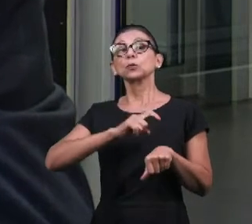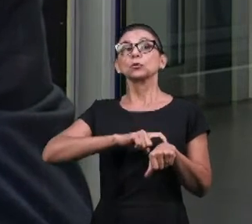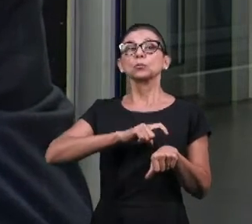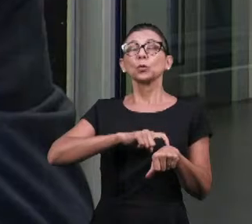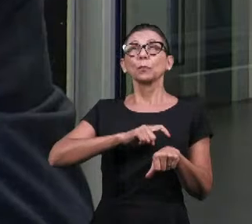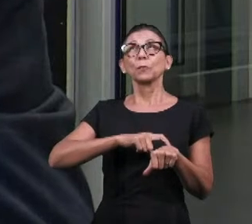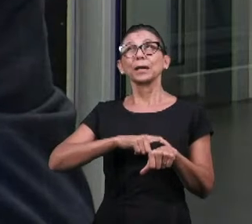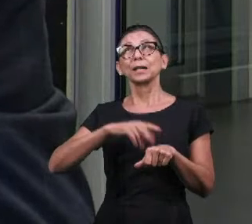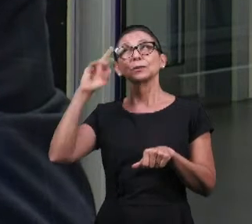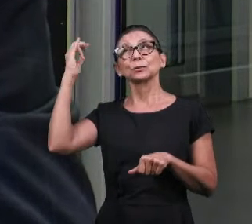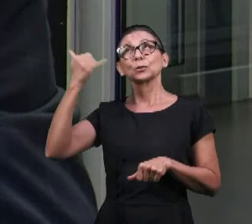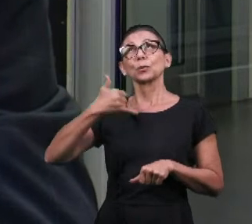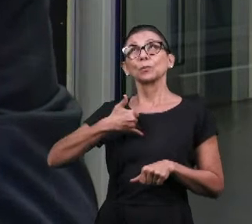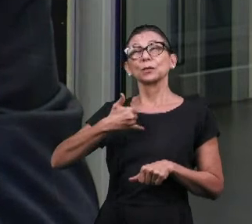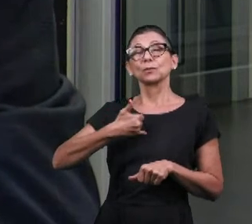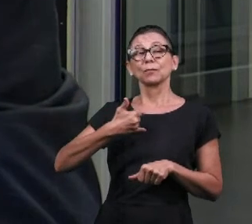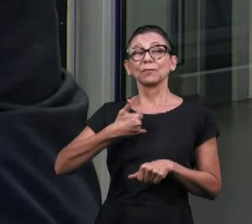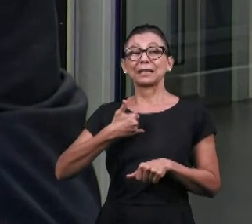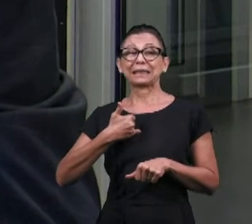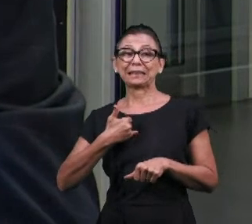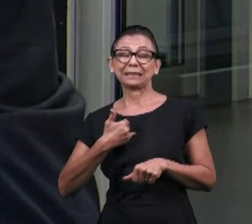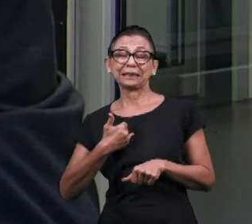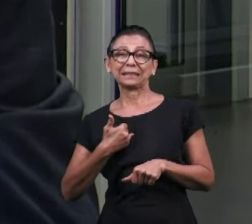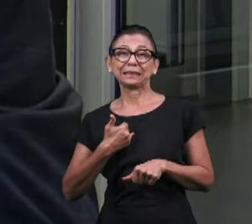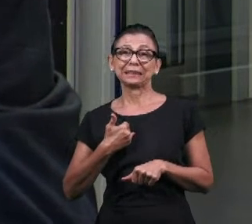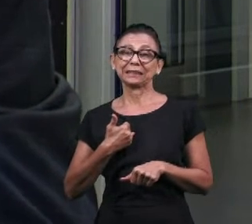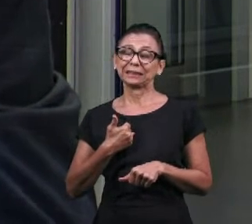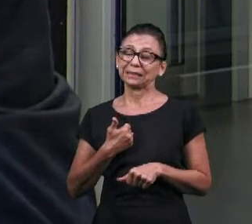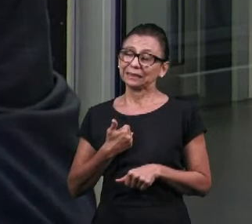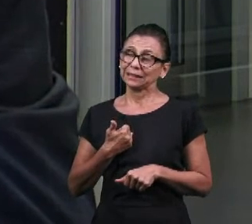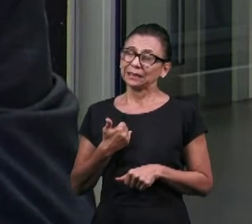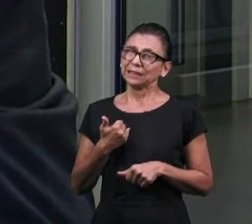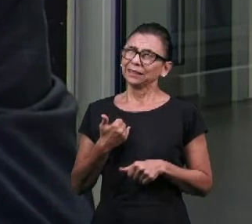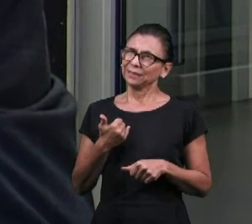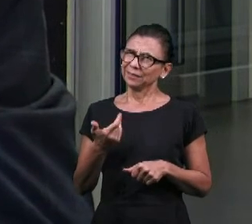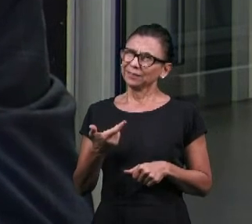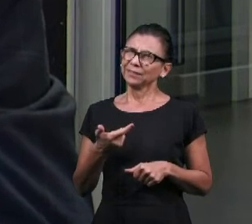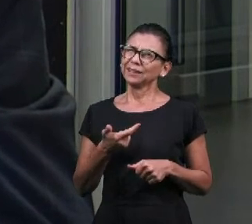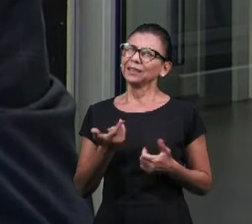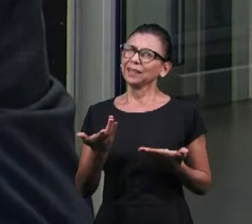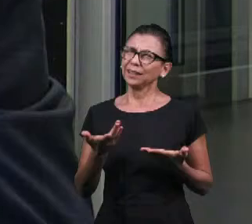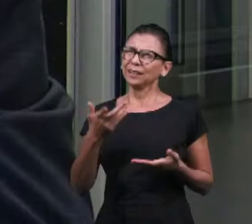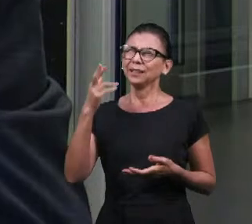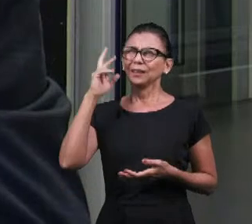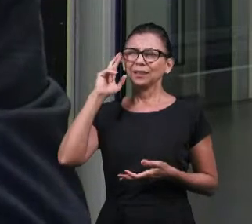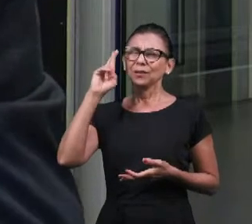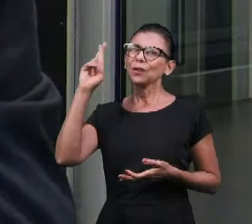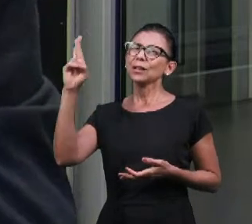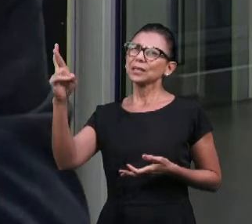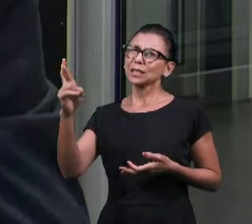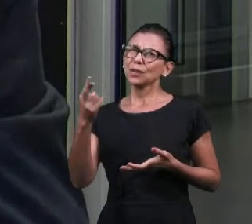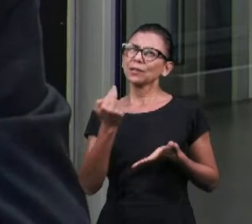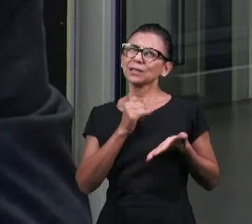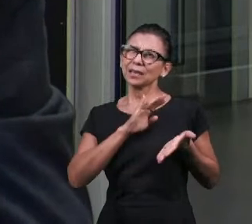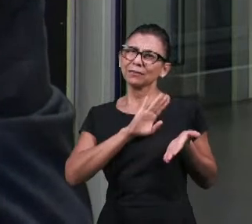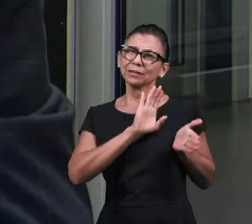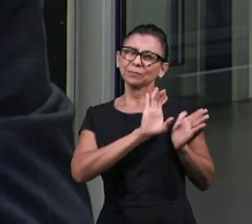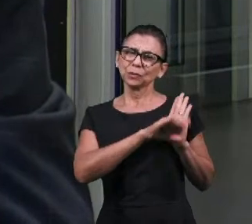inquietar bastante. Na realidade, tirando o que tinha na minha mochila, esvaziando uma mochila de